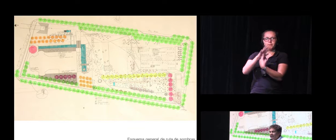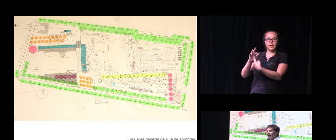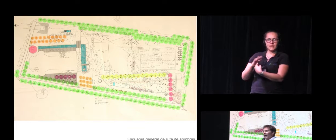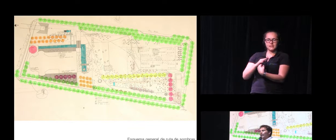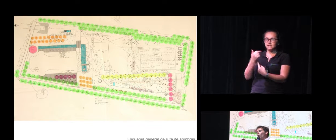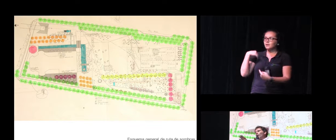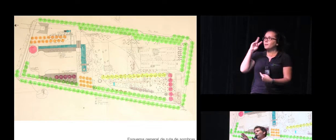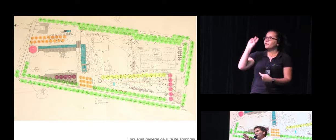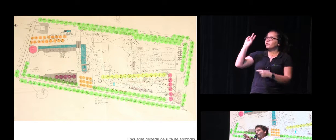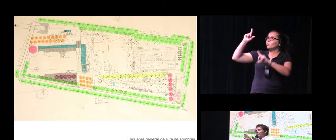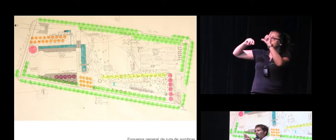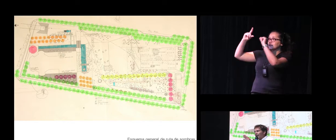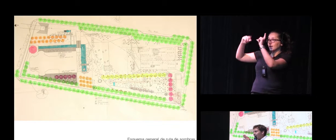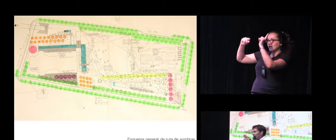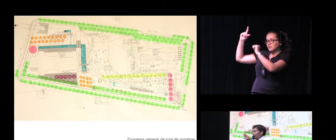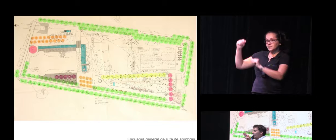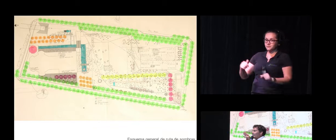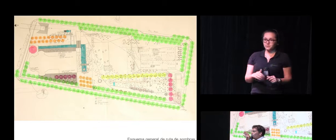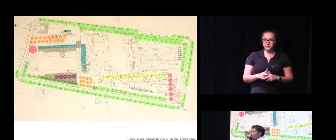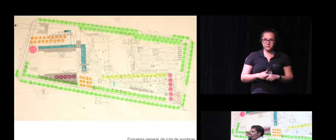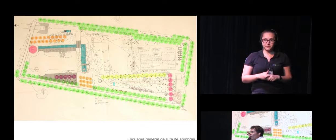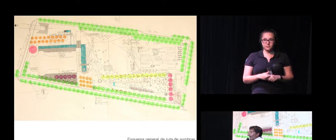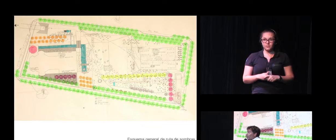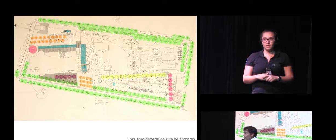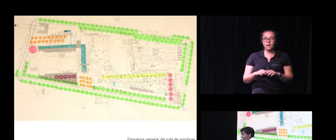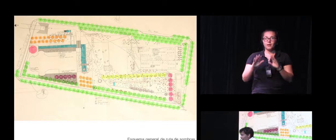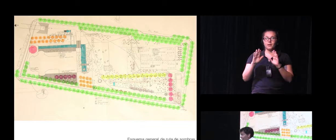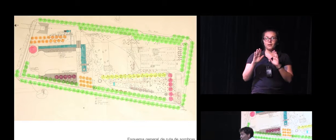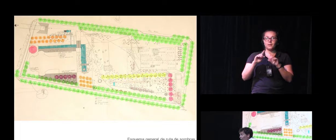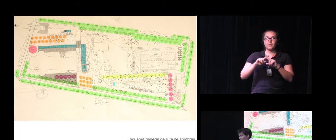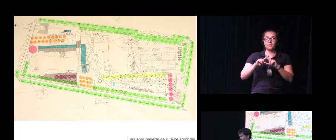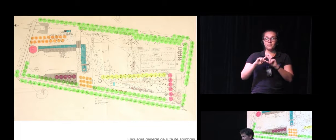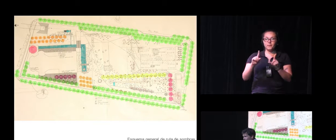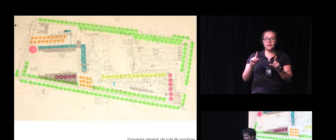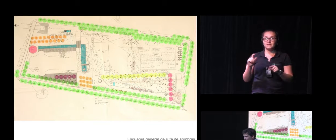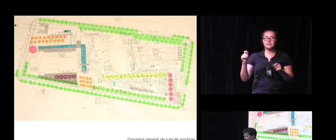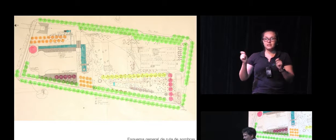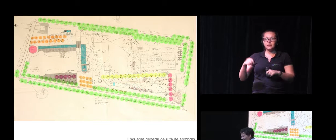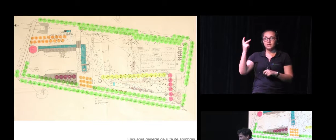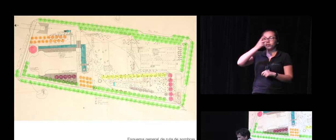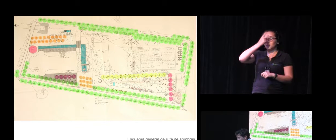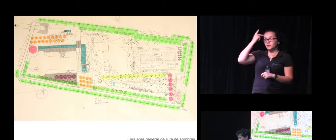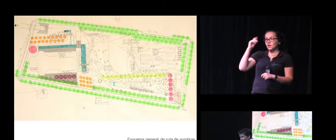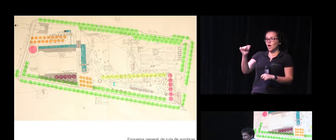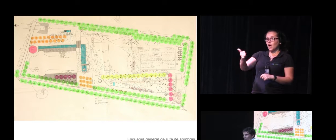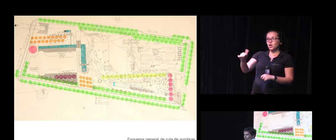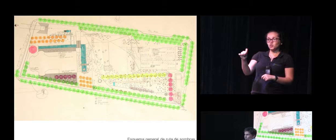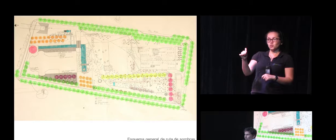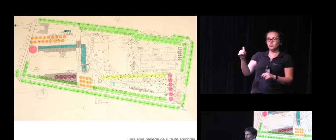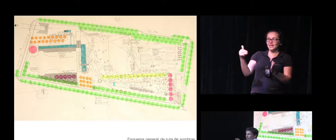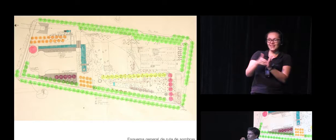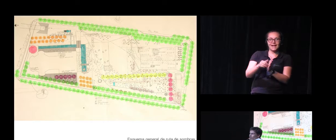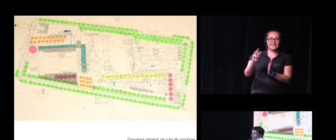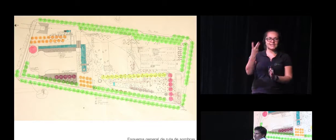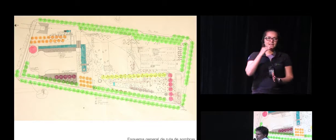Imaginem fazer uma praça para ver as estrelas, mas que vai abarcar